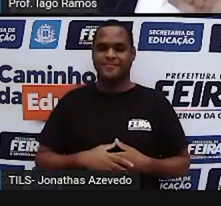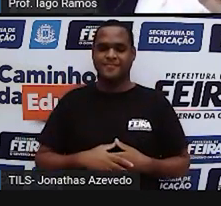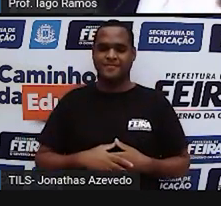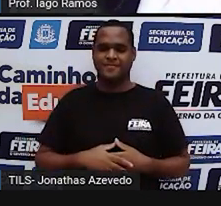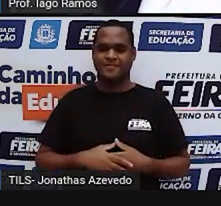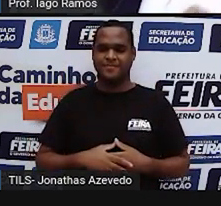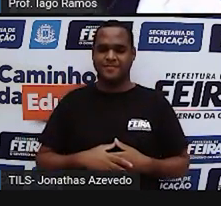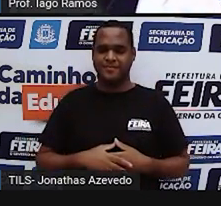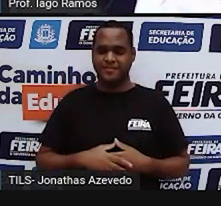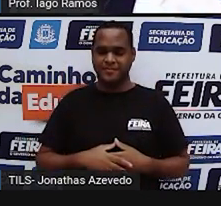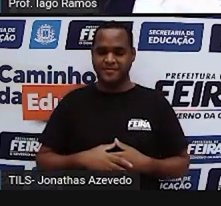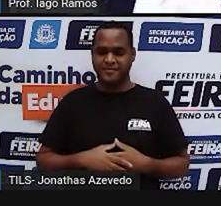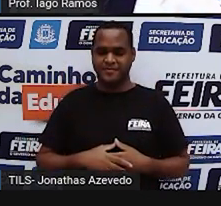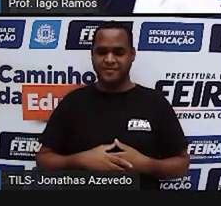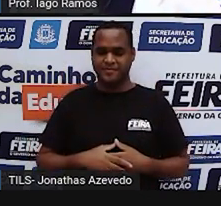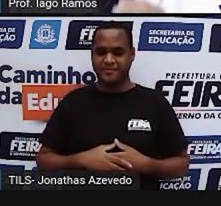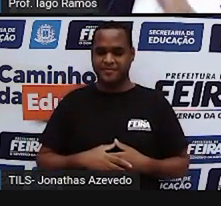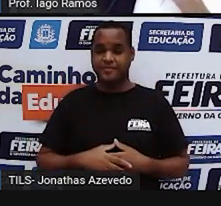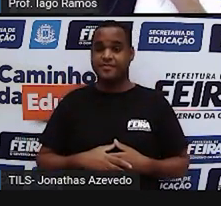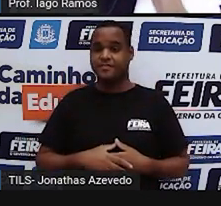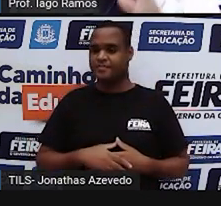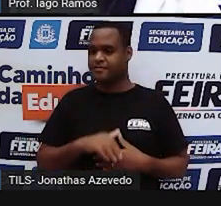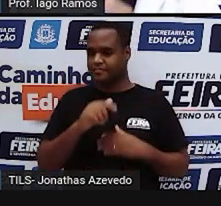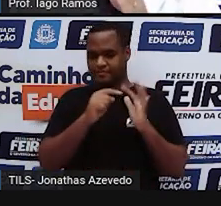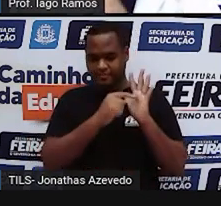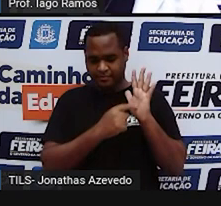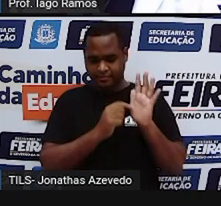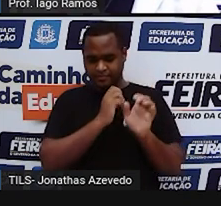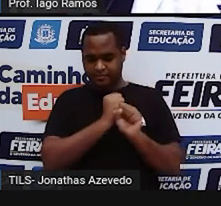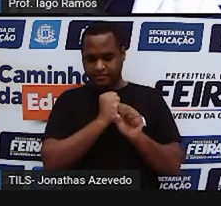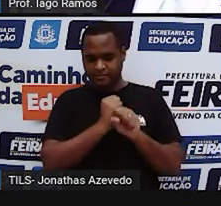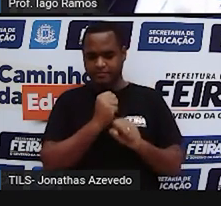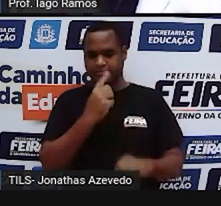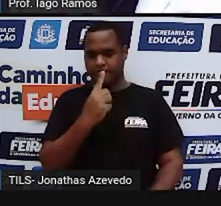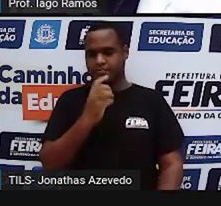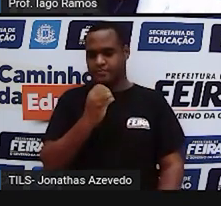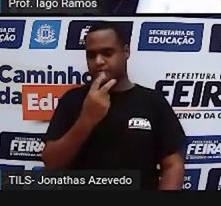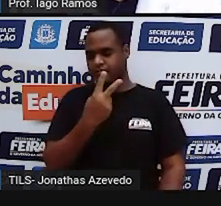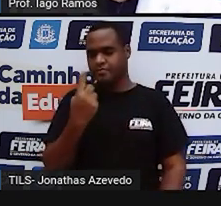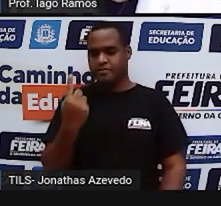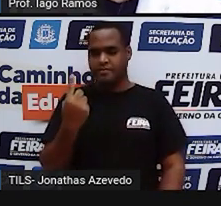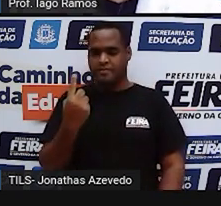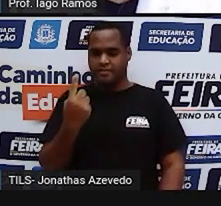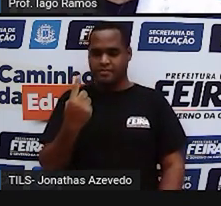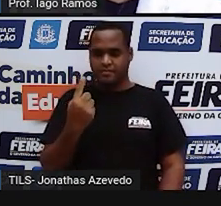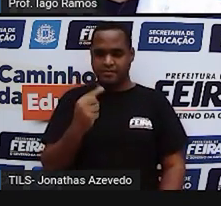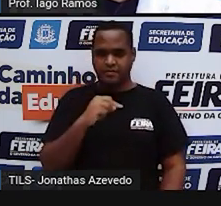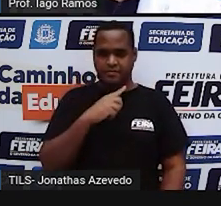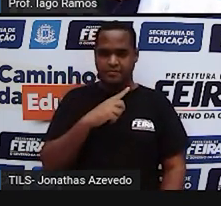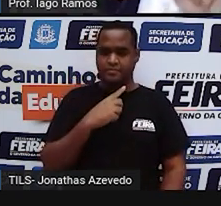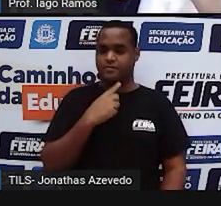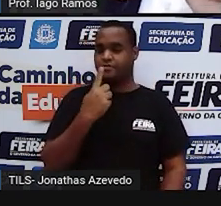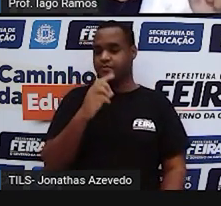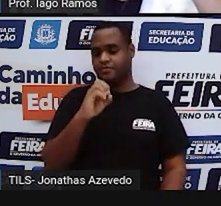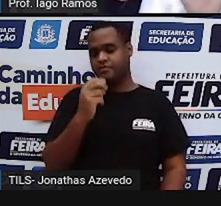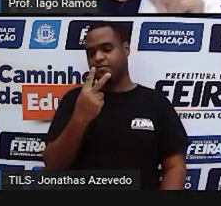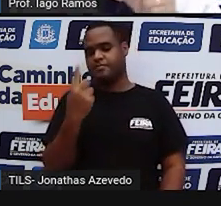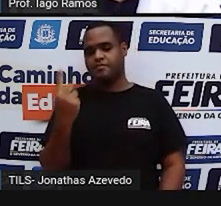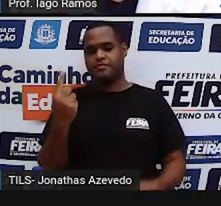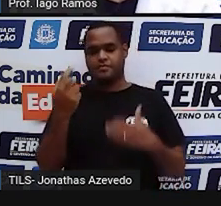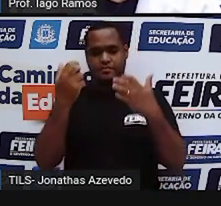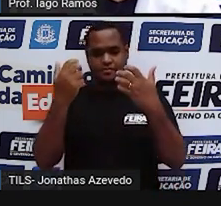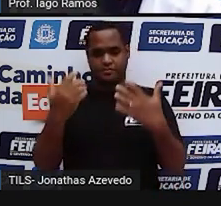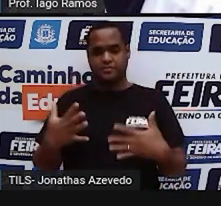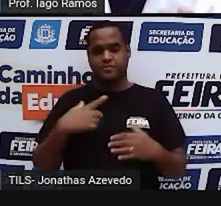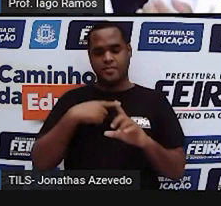e esse resultado que tá aí na sua calculadora você vai somar 1021 Tá bom então vai ser mais